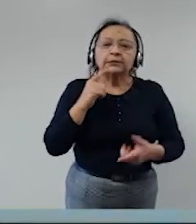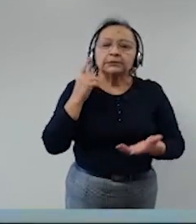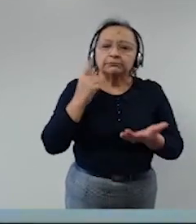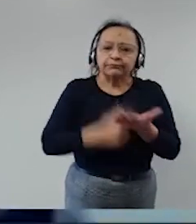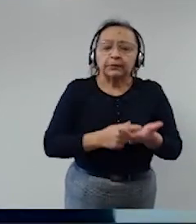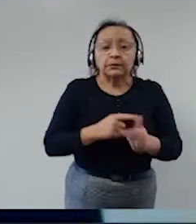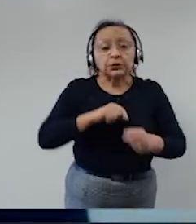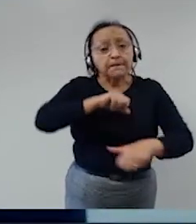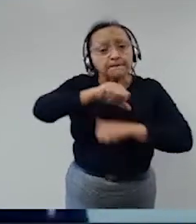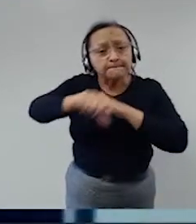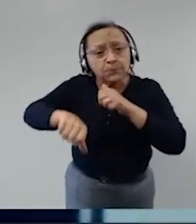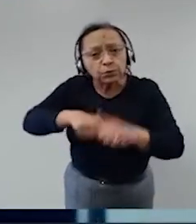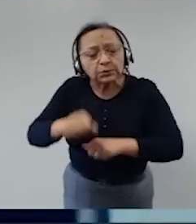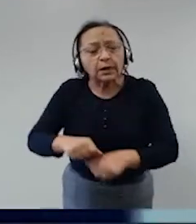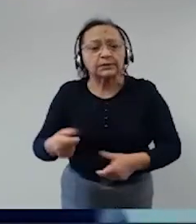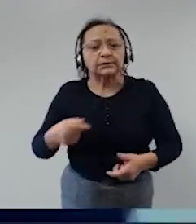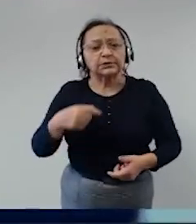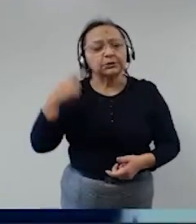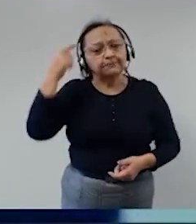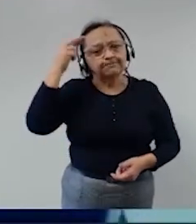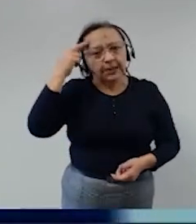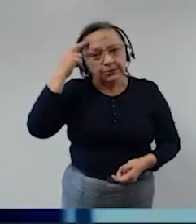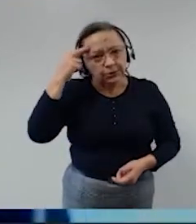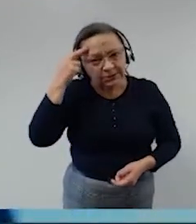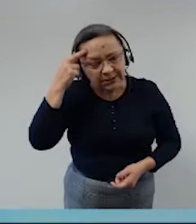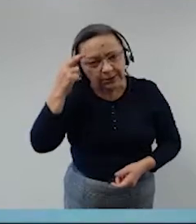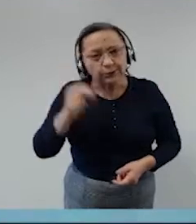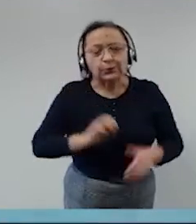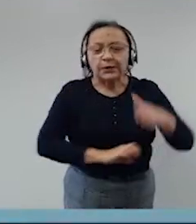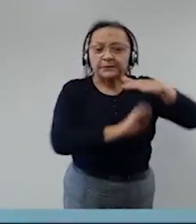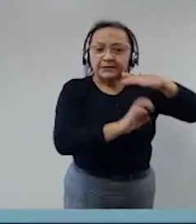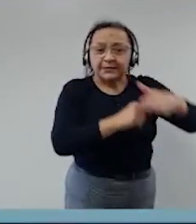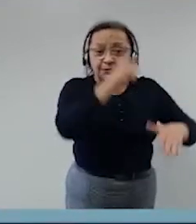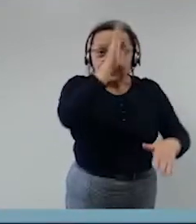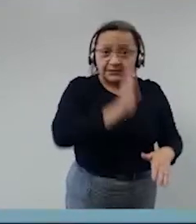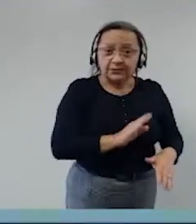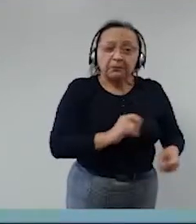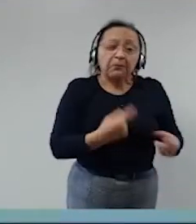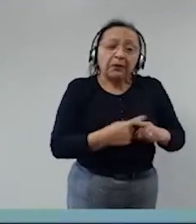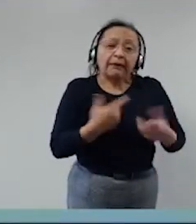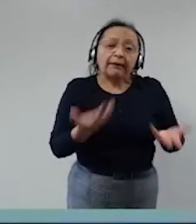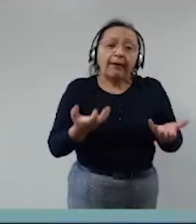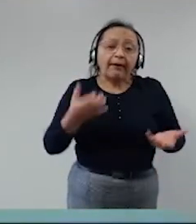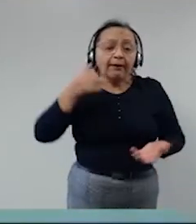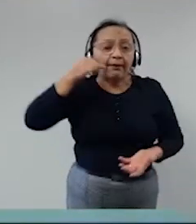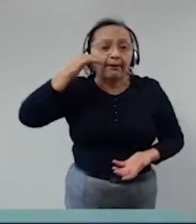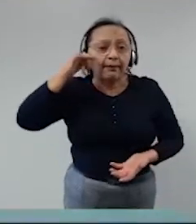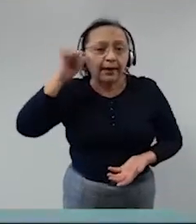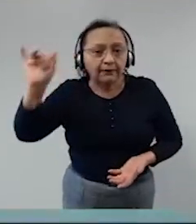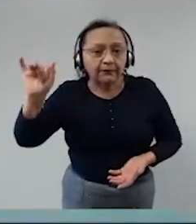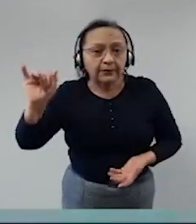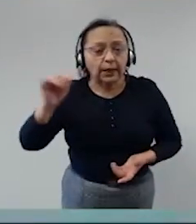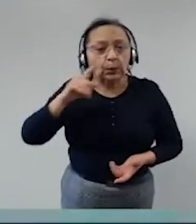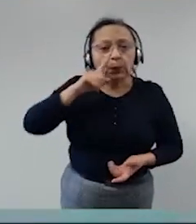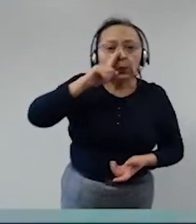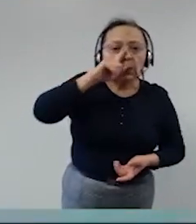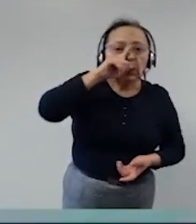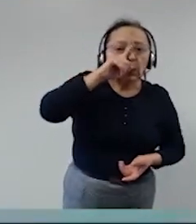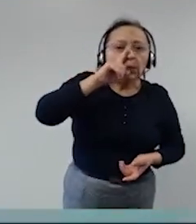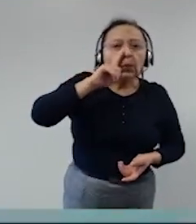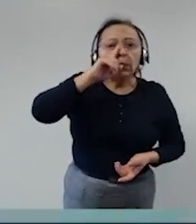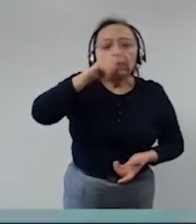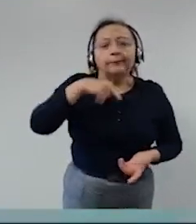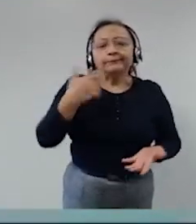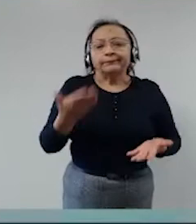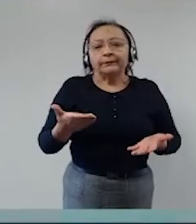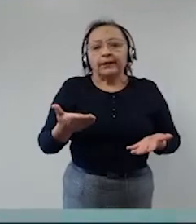de mudança de cabeça do empresariado brasileiro, para evitar, não é, os riscos